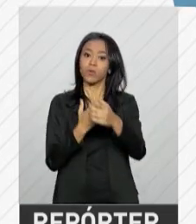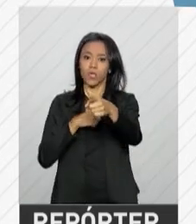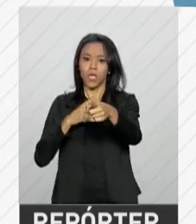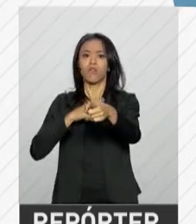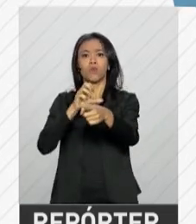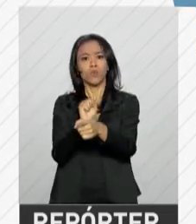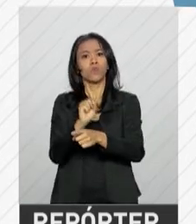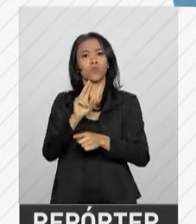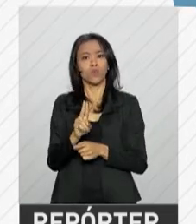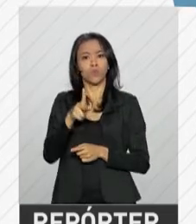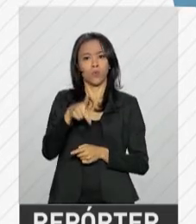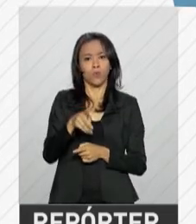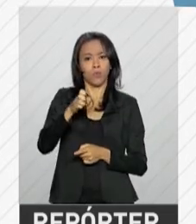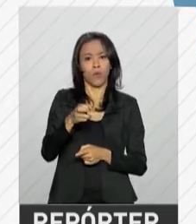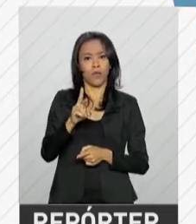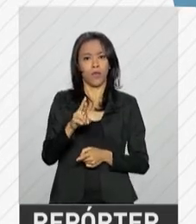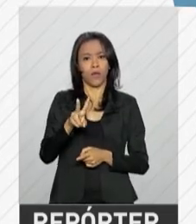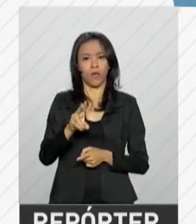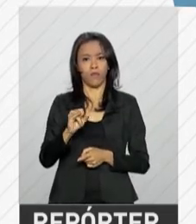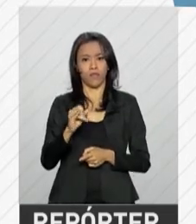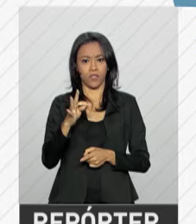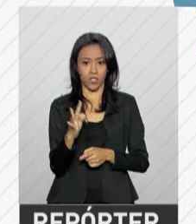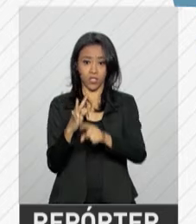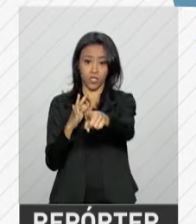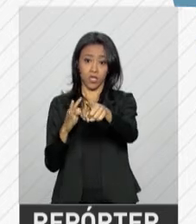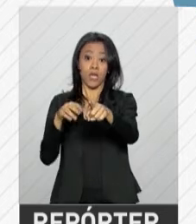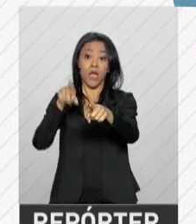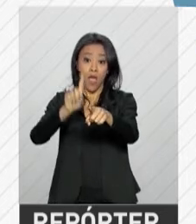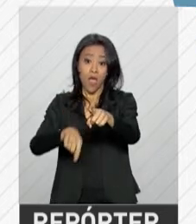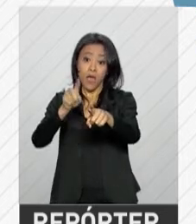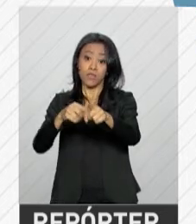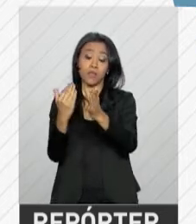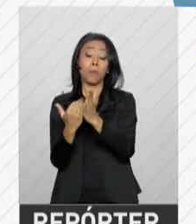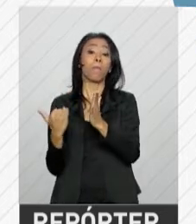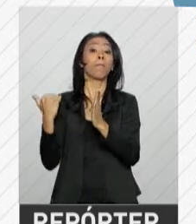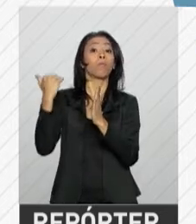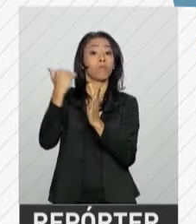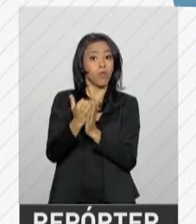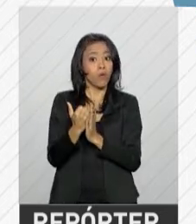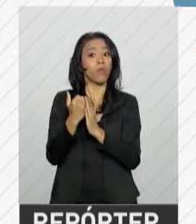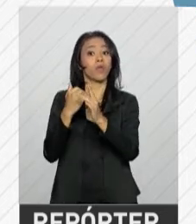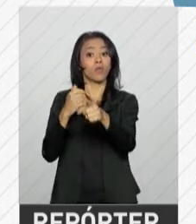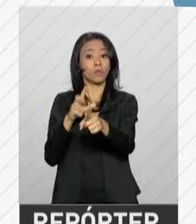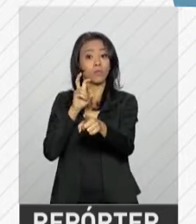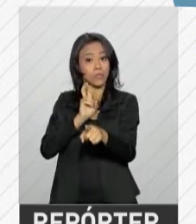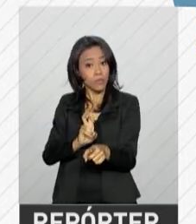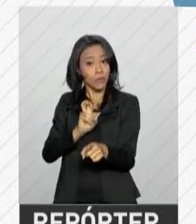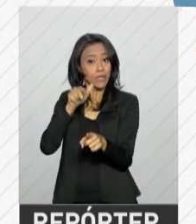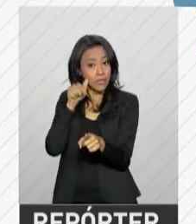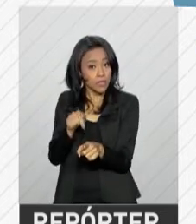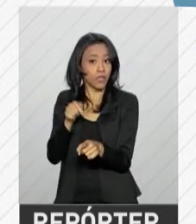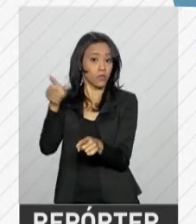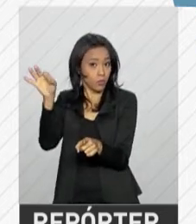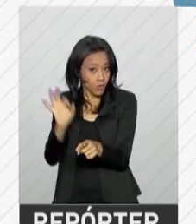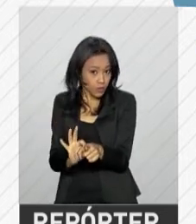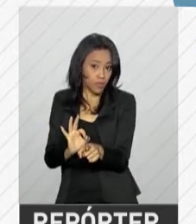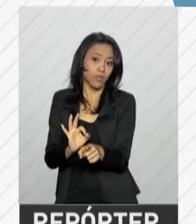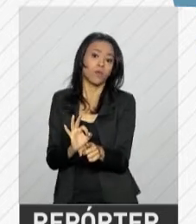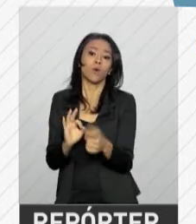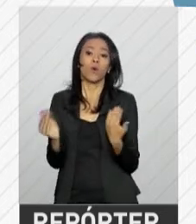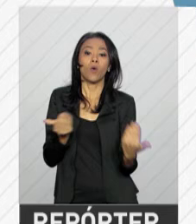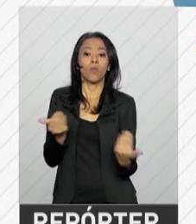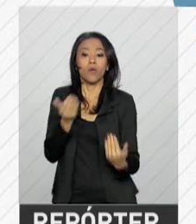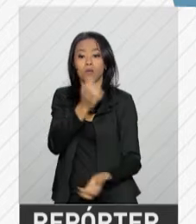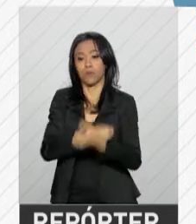últimos dez anos em 2017 esse saldo positivo na balança comercial brasileira cresceu 57% em relação